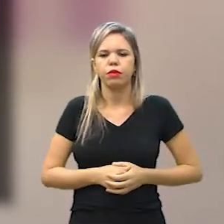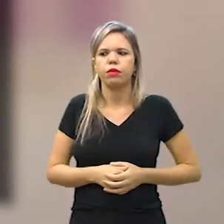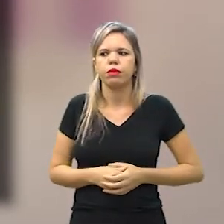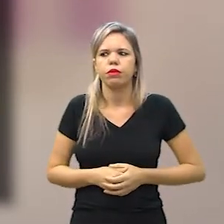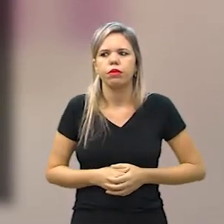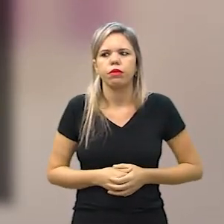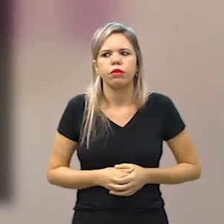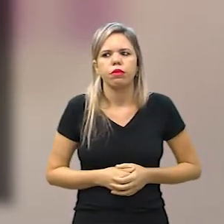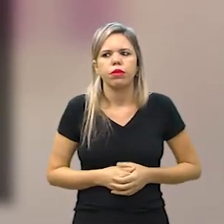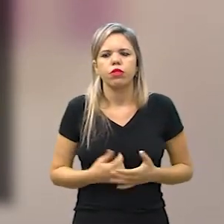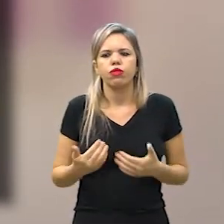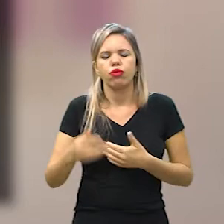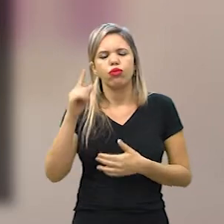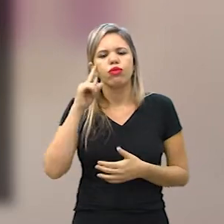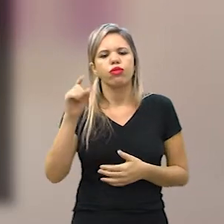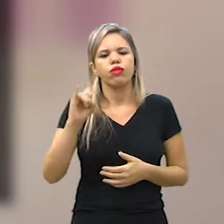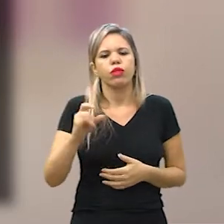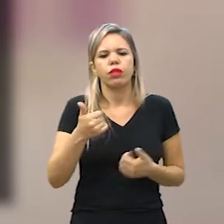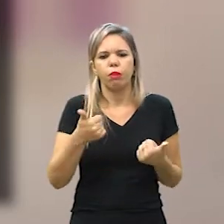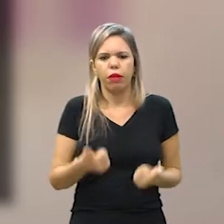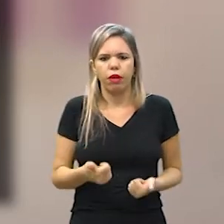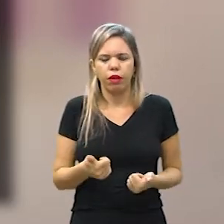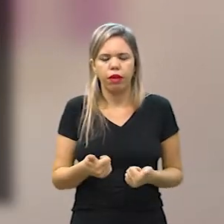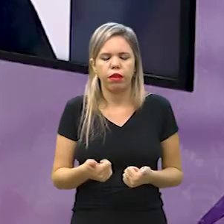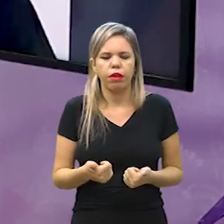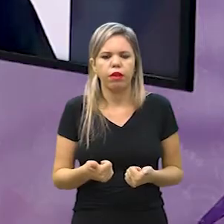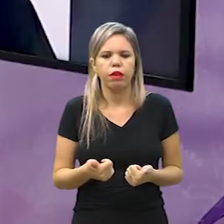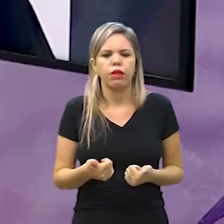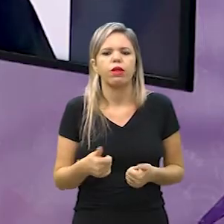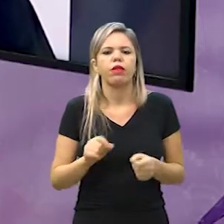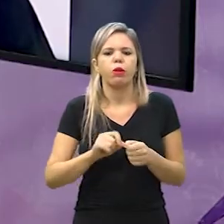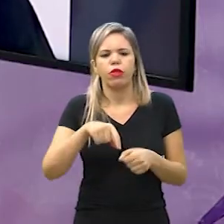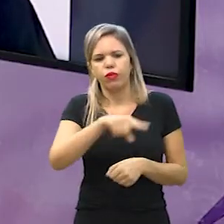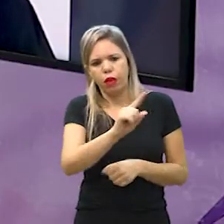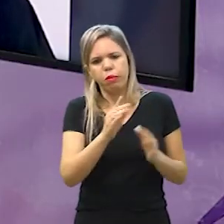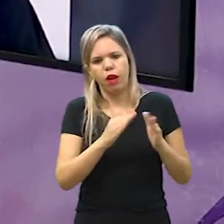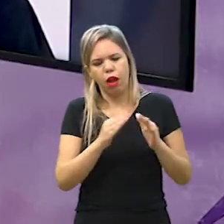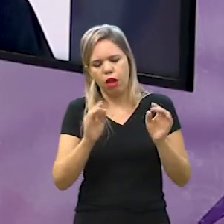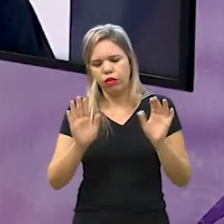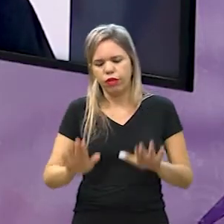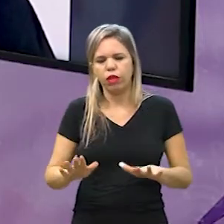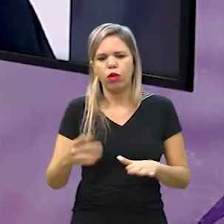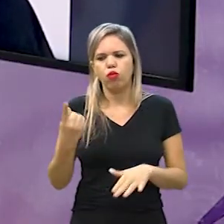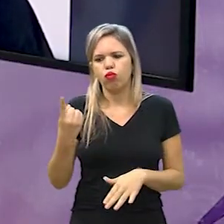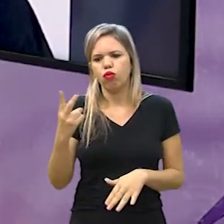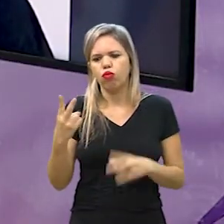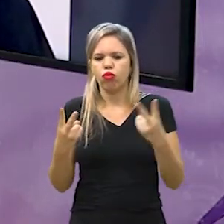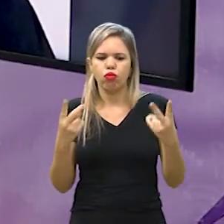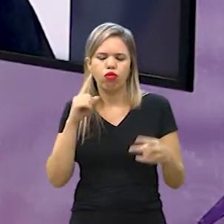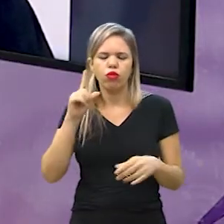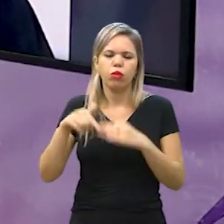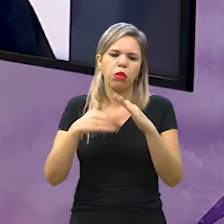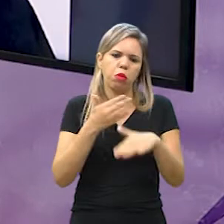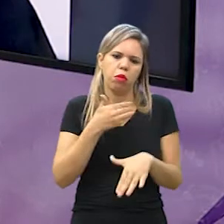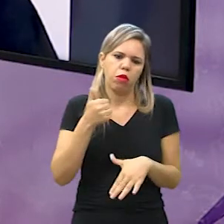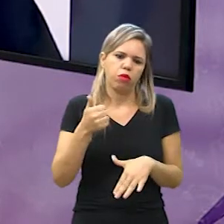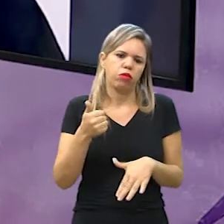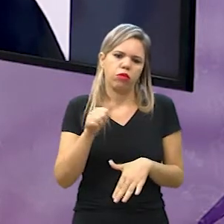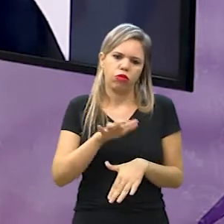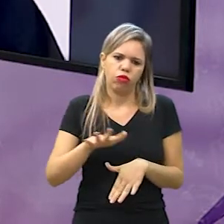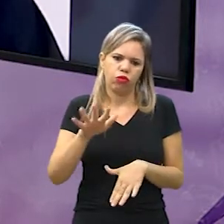observa esse paciente por uns dias, se ele está bem, vai de alta para casa, né, em 1 ou 2 dias, e tem